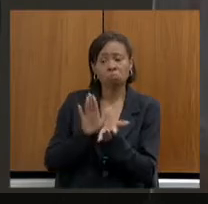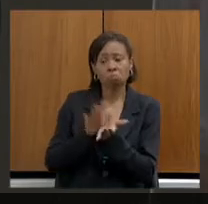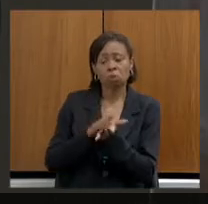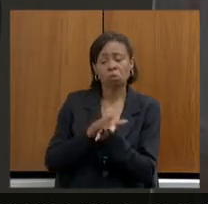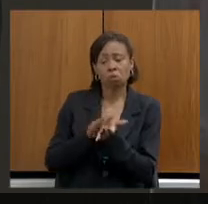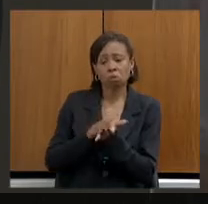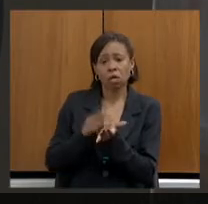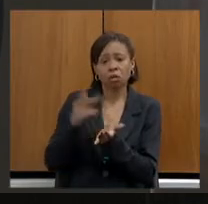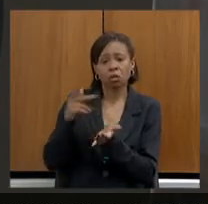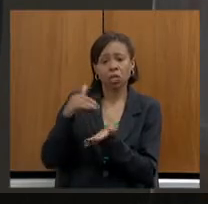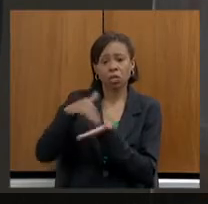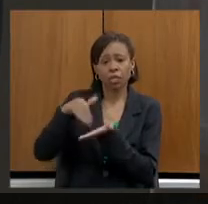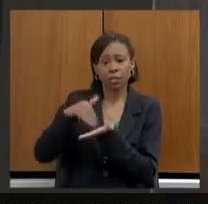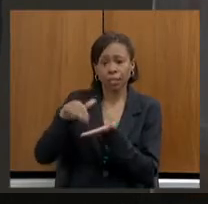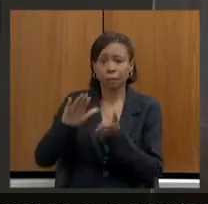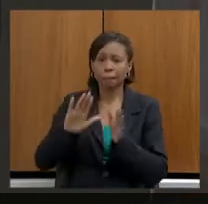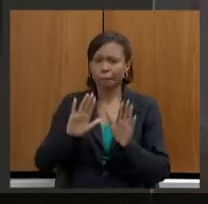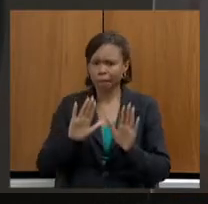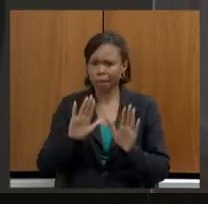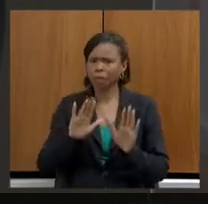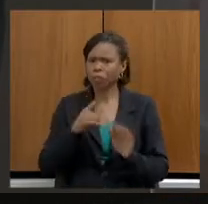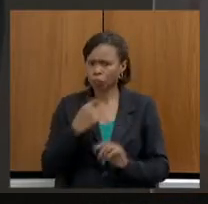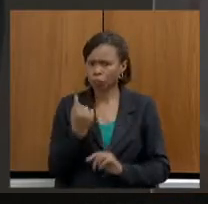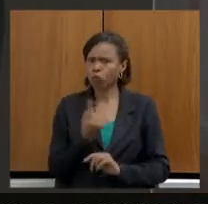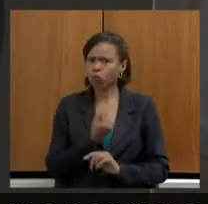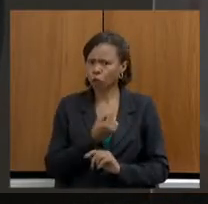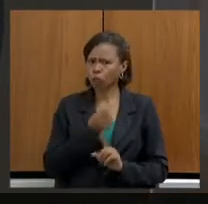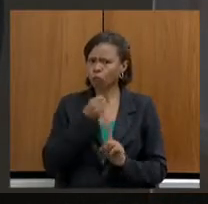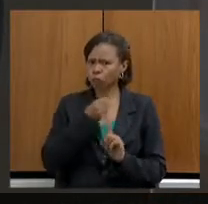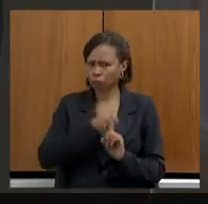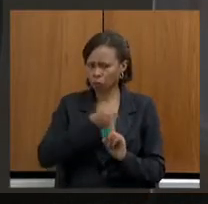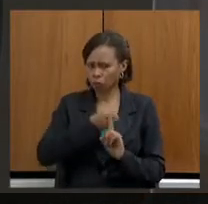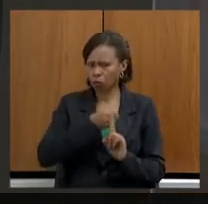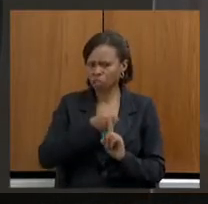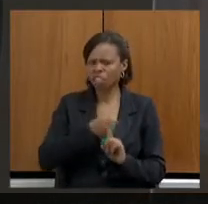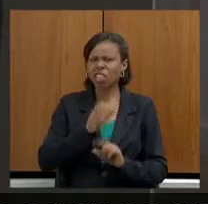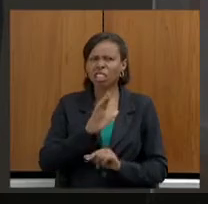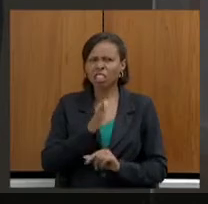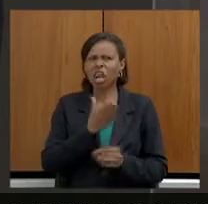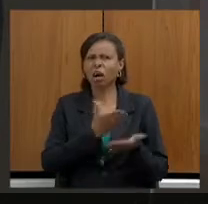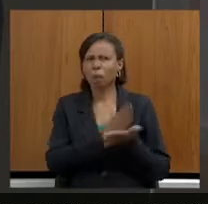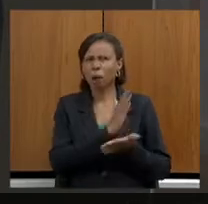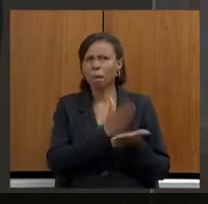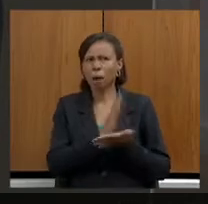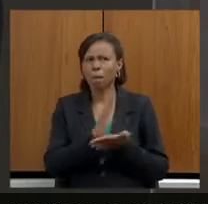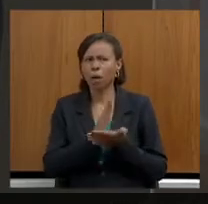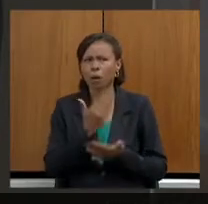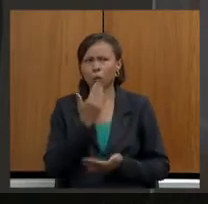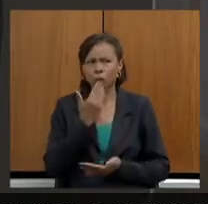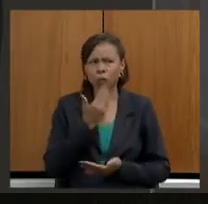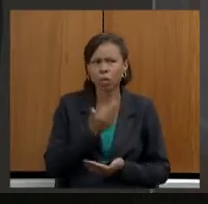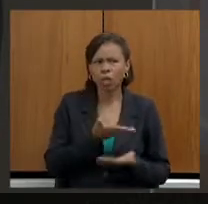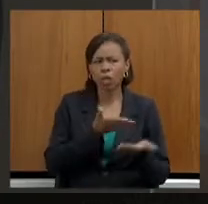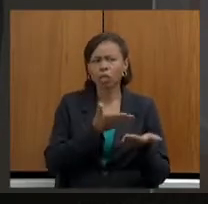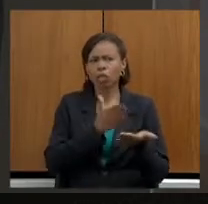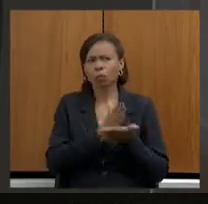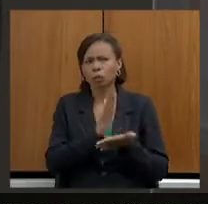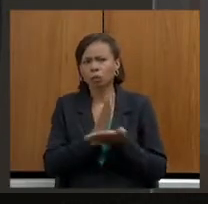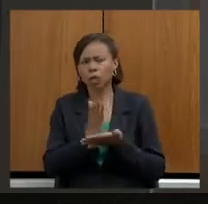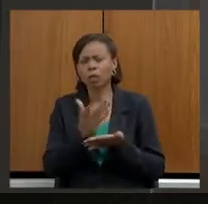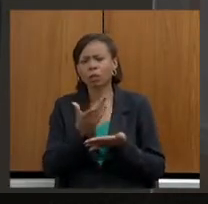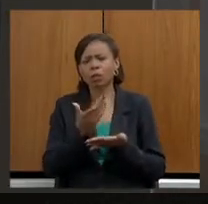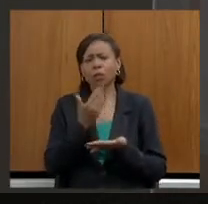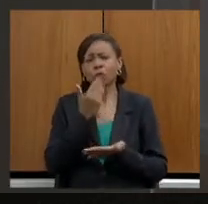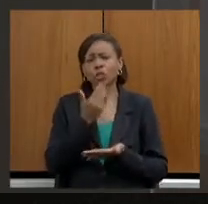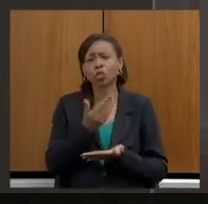secretários nós vamos continuar na luta não são vários requerimentos foram aprovados aqui pedir informação é que a gente